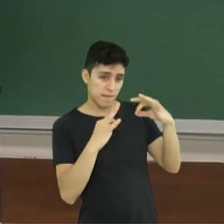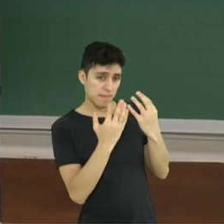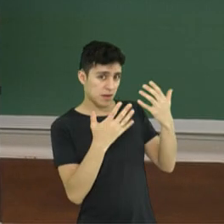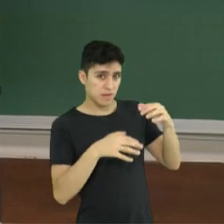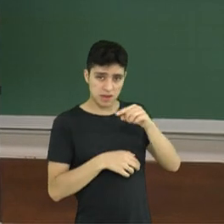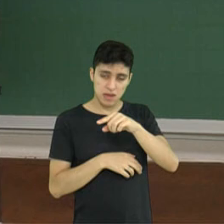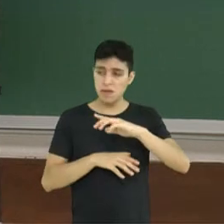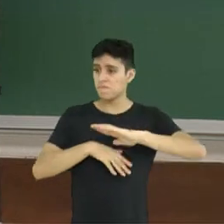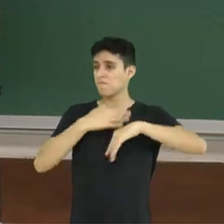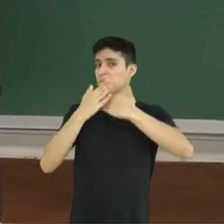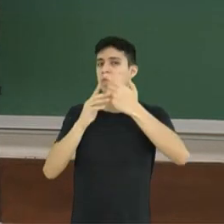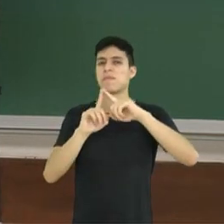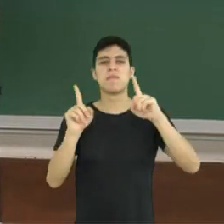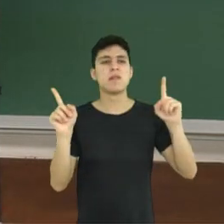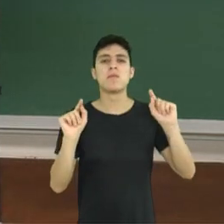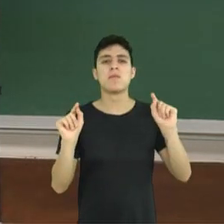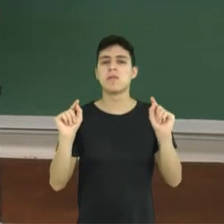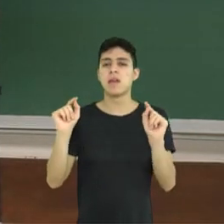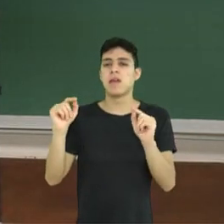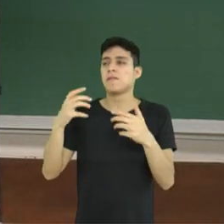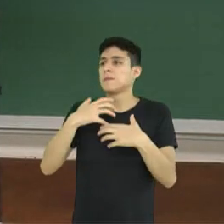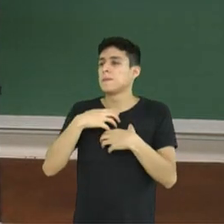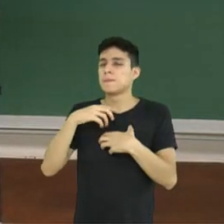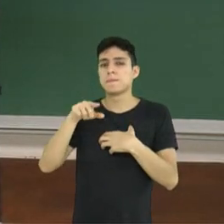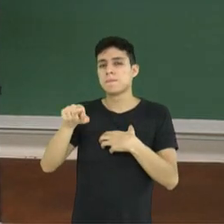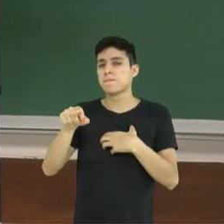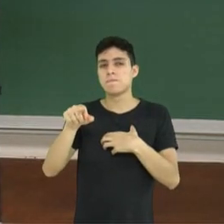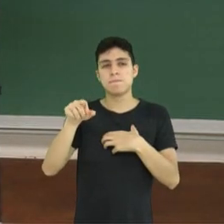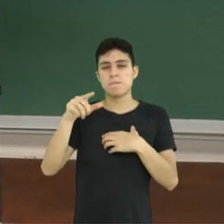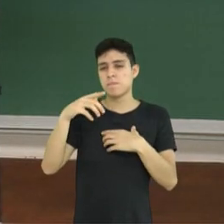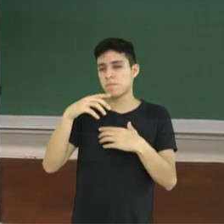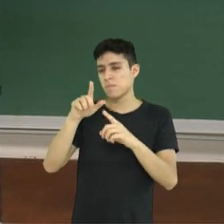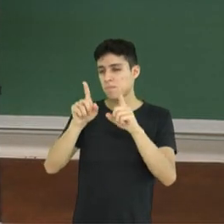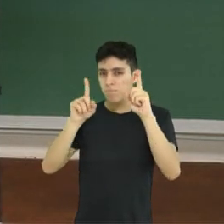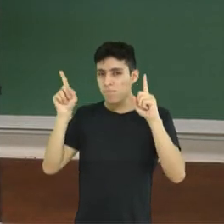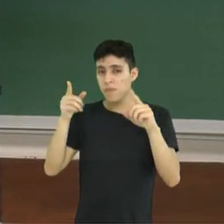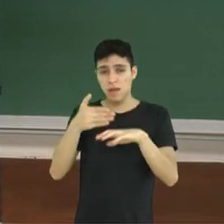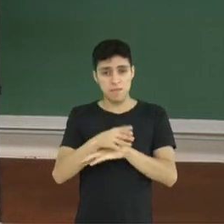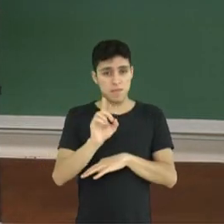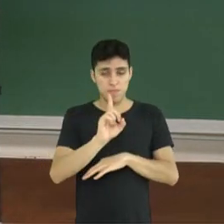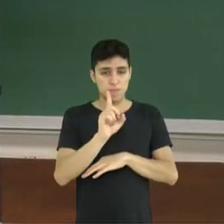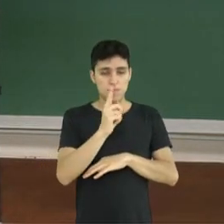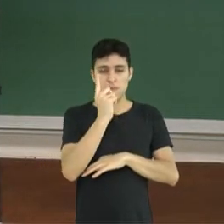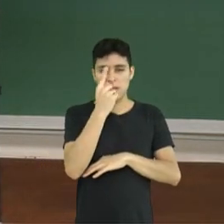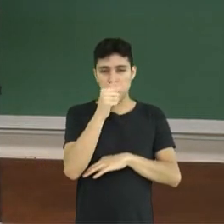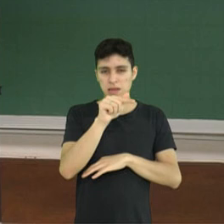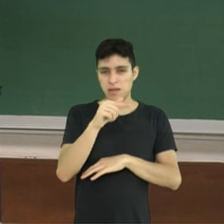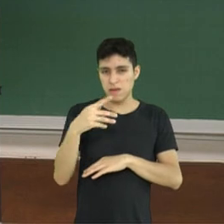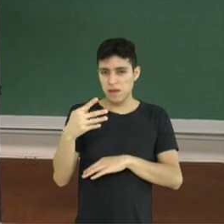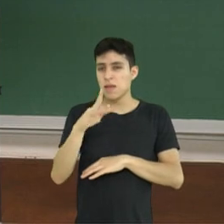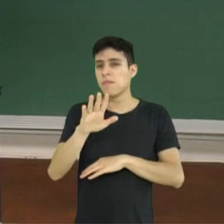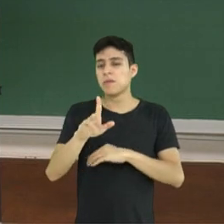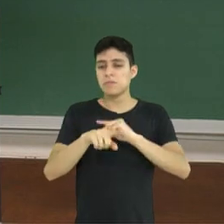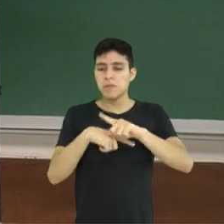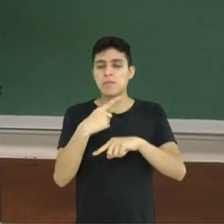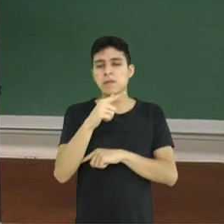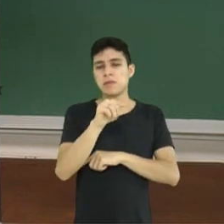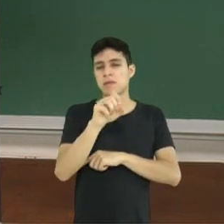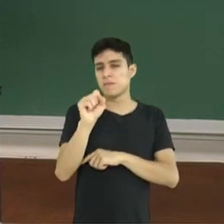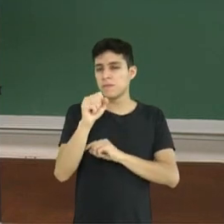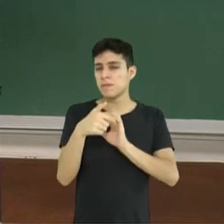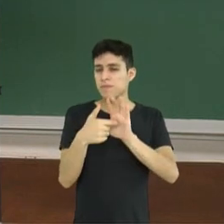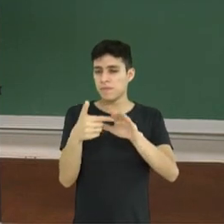artista tudo mas elas influenciam muito pelo Impressionismo e ela não vai participar da 1ª exposição 74 vai participar só em 78 lá